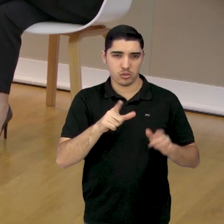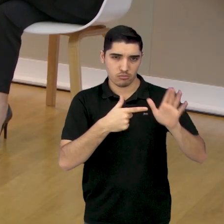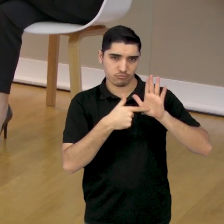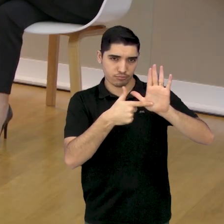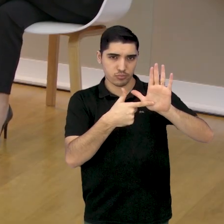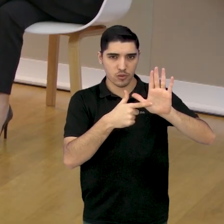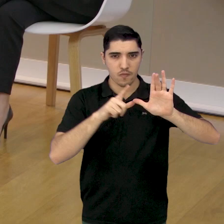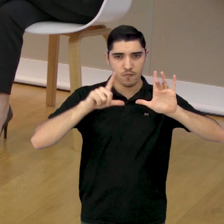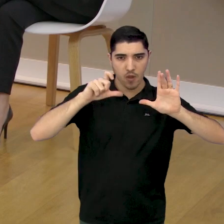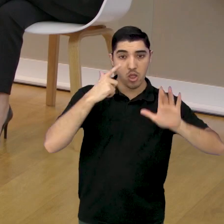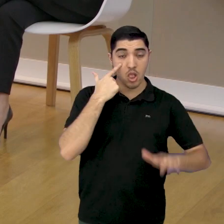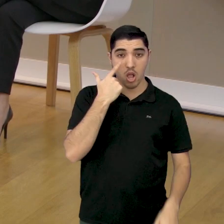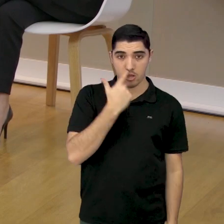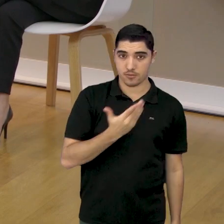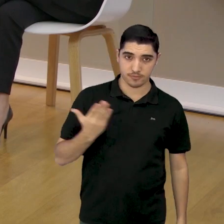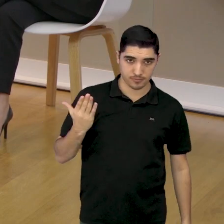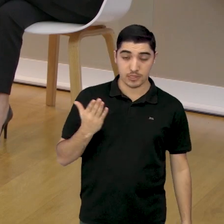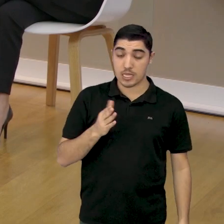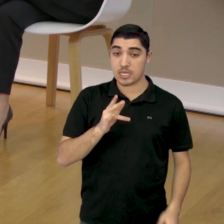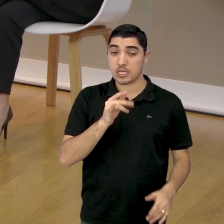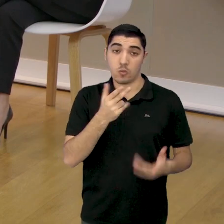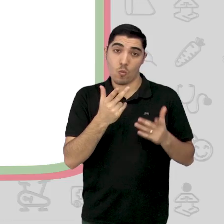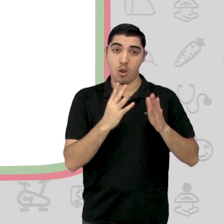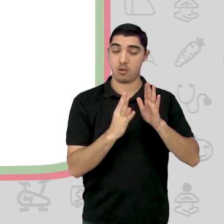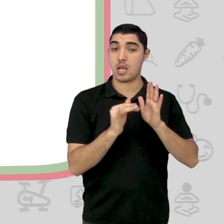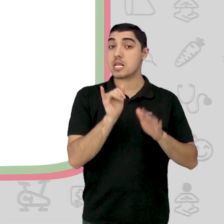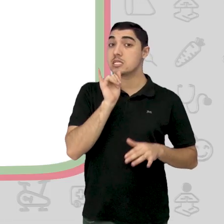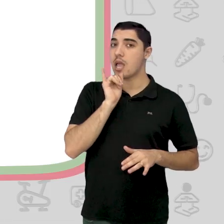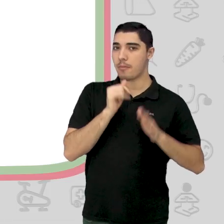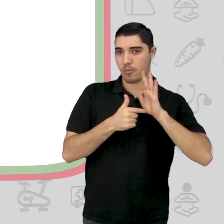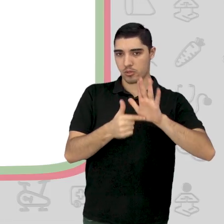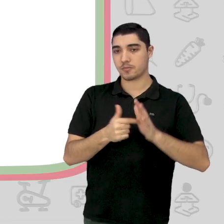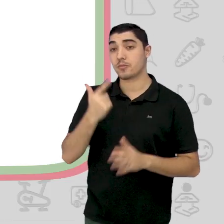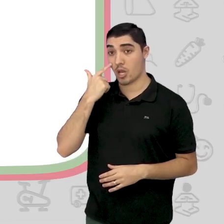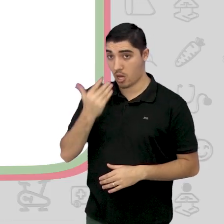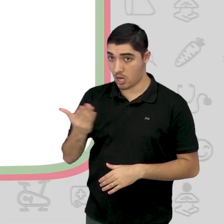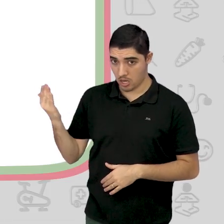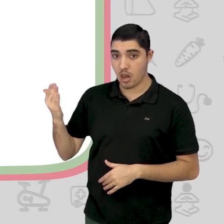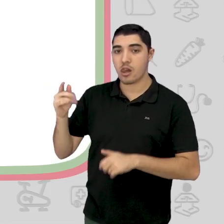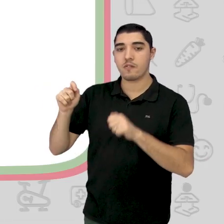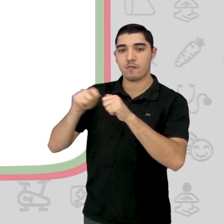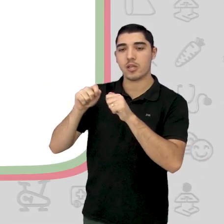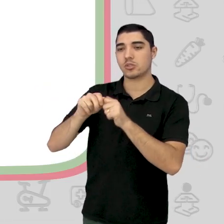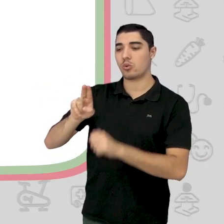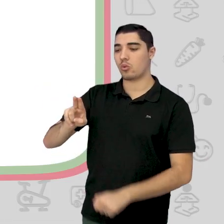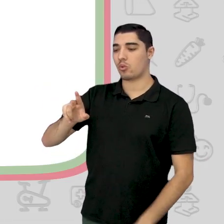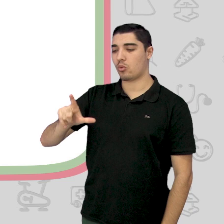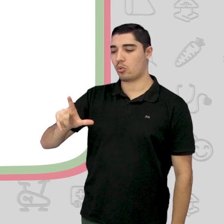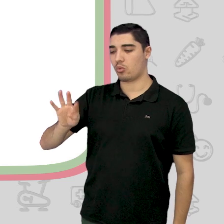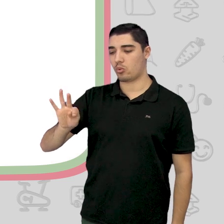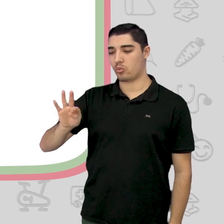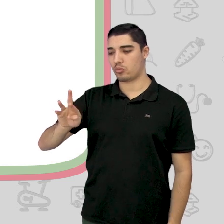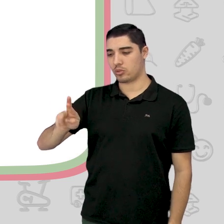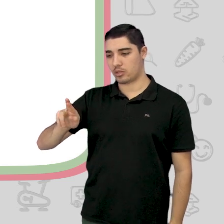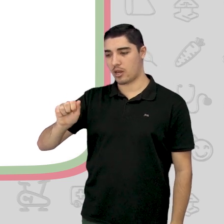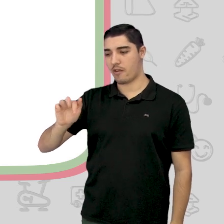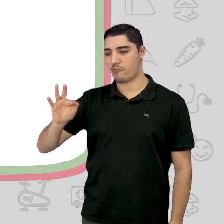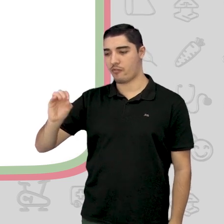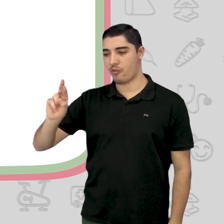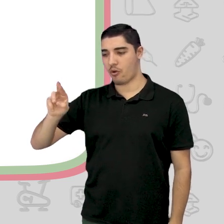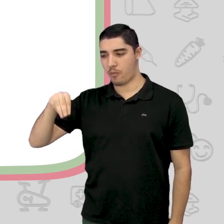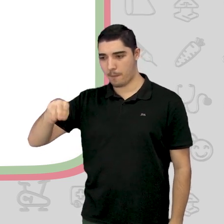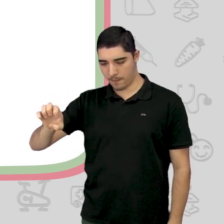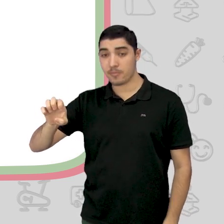Bruna encaminhou pra gente, de um exemplo desse que a gente, olha... Esse paciente, a gente fez, no caso dele, o Ultraform, que é um ultrassom micro e